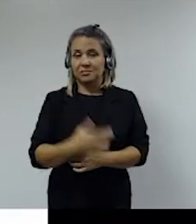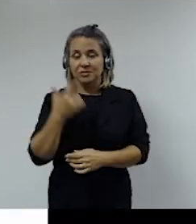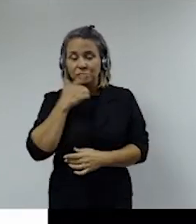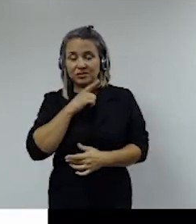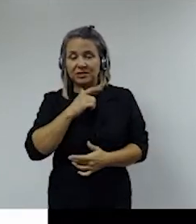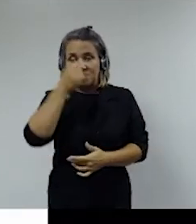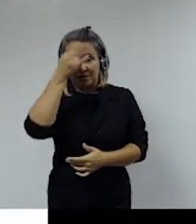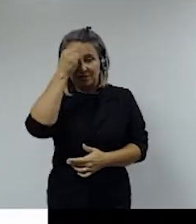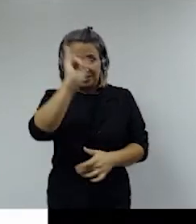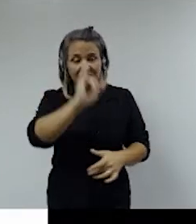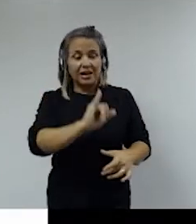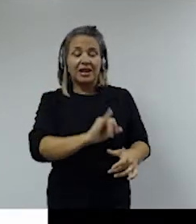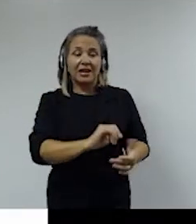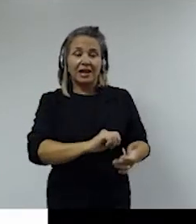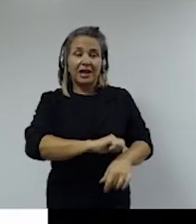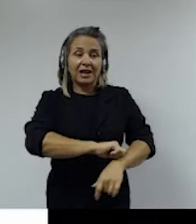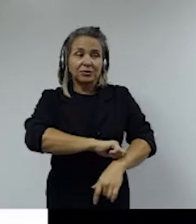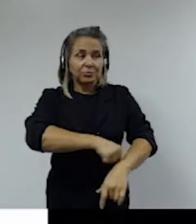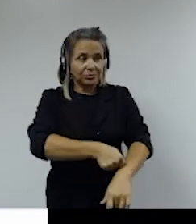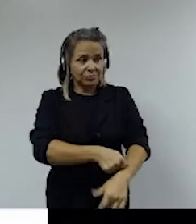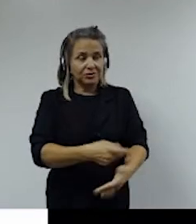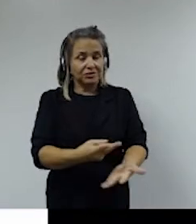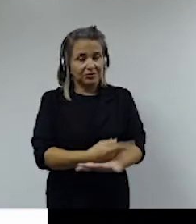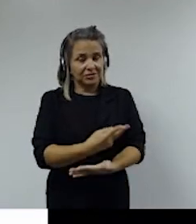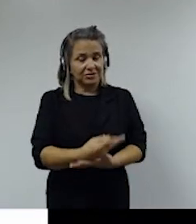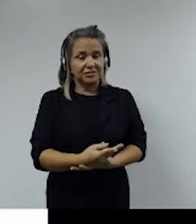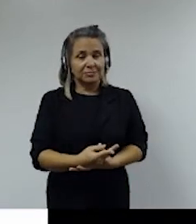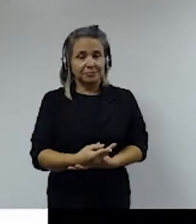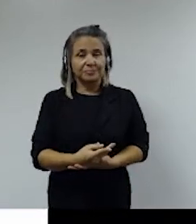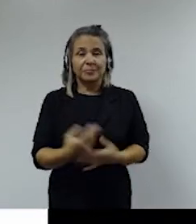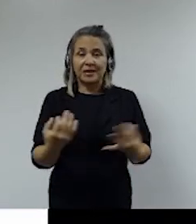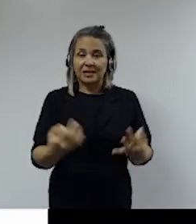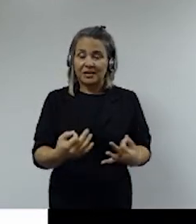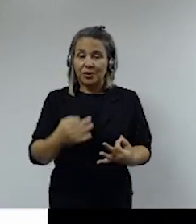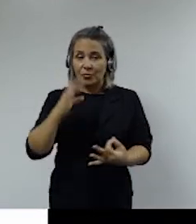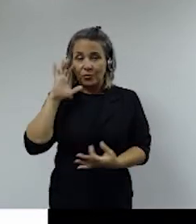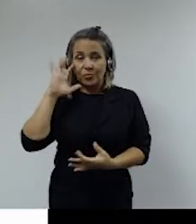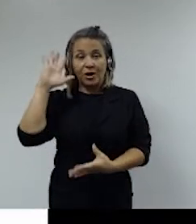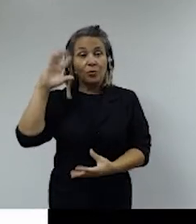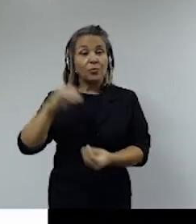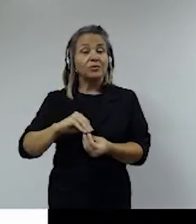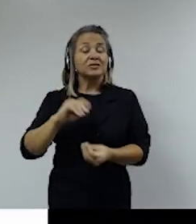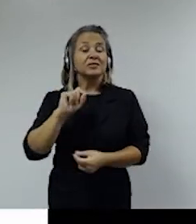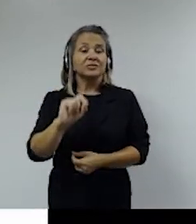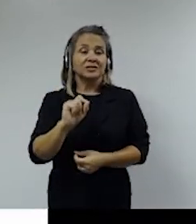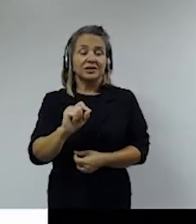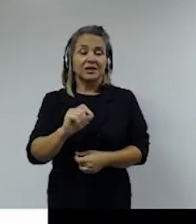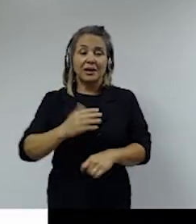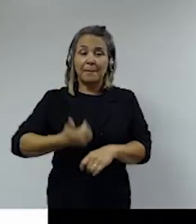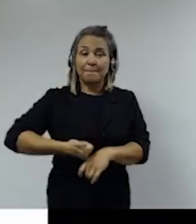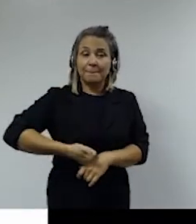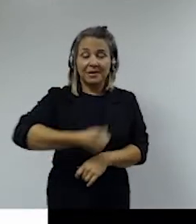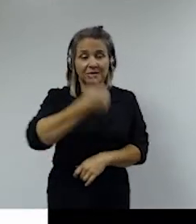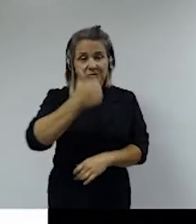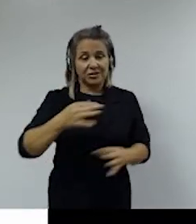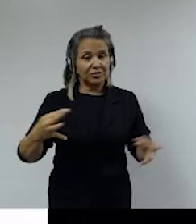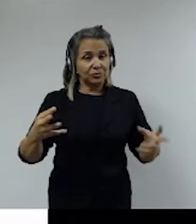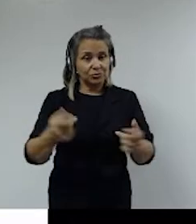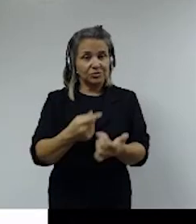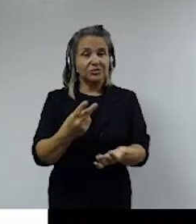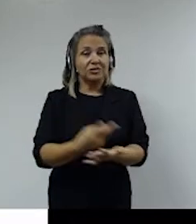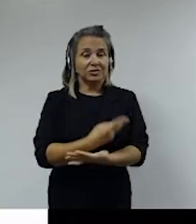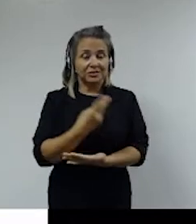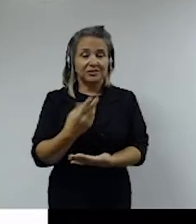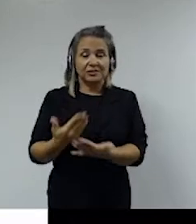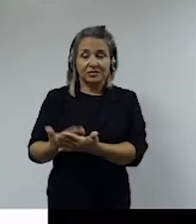coibir a prática de tortura e maus-tratos. E exatamente a conclusão do estudo foi que a medida mais eficaz entre todas que existem,